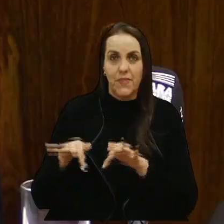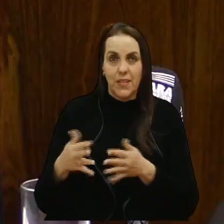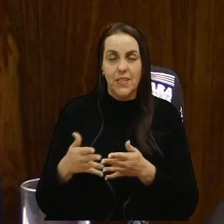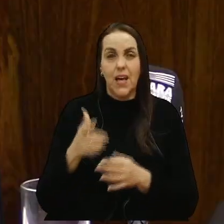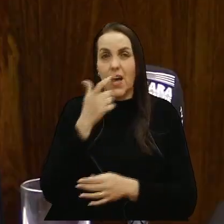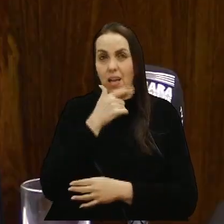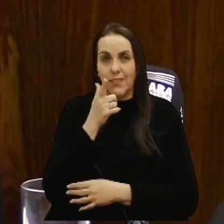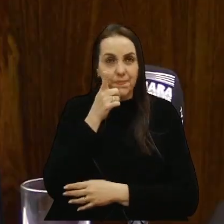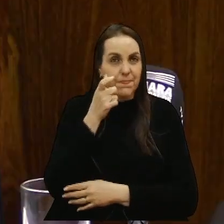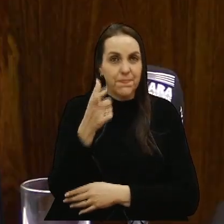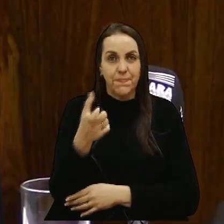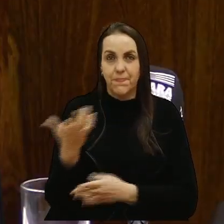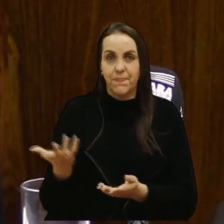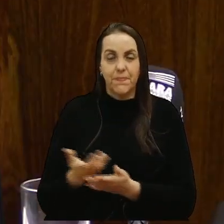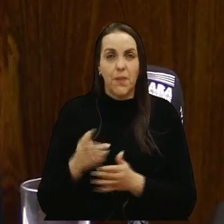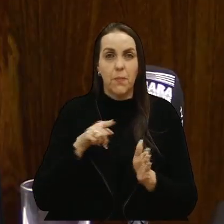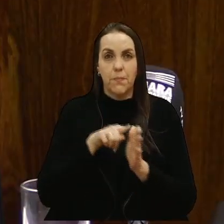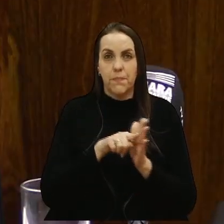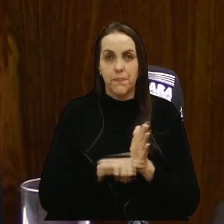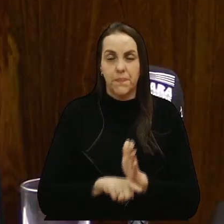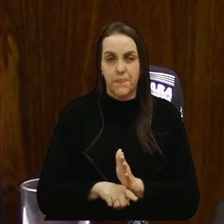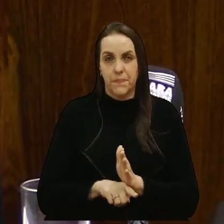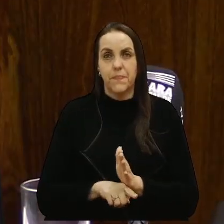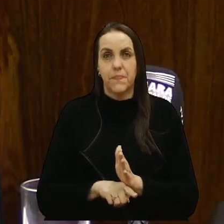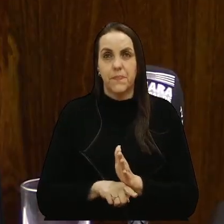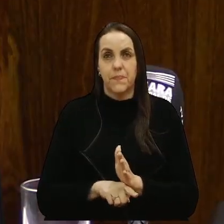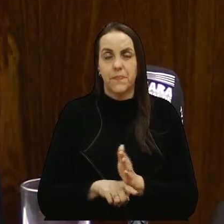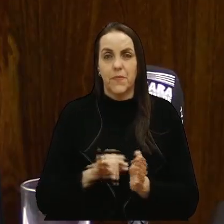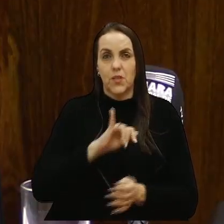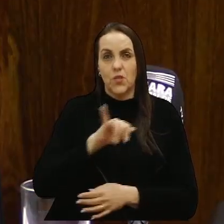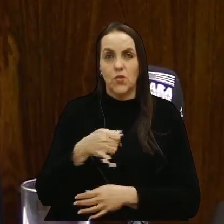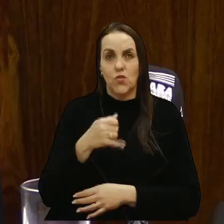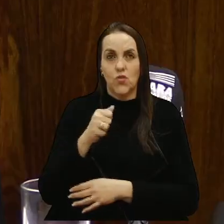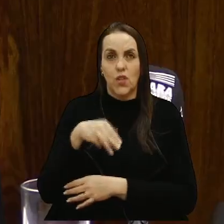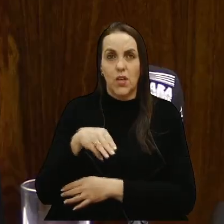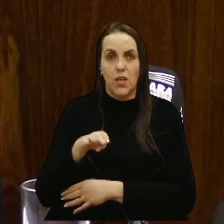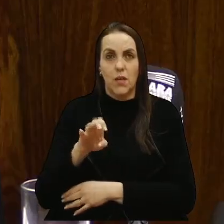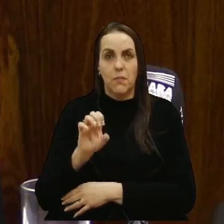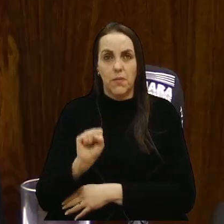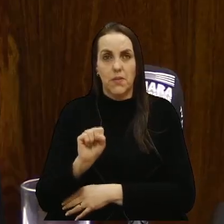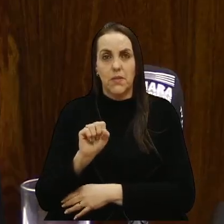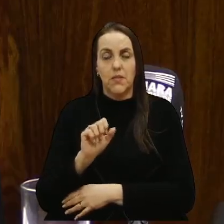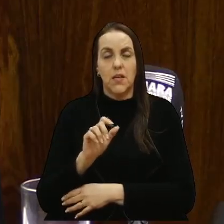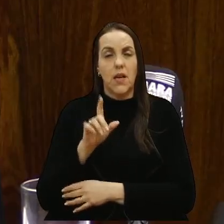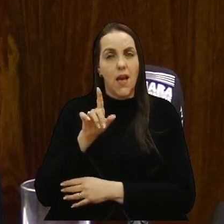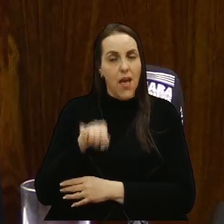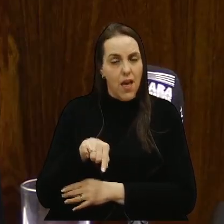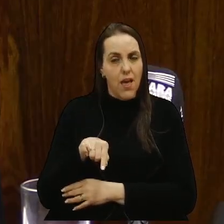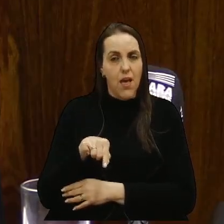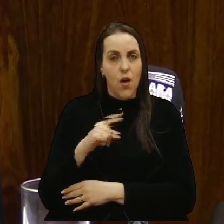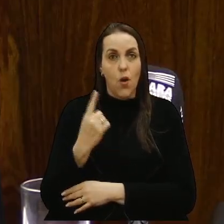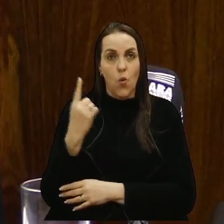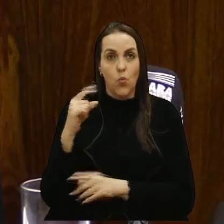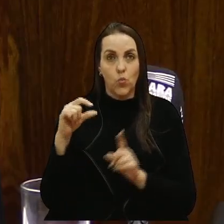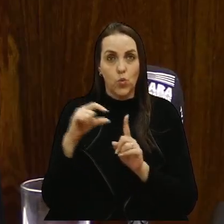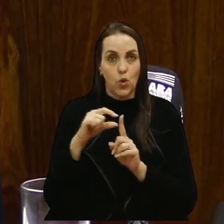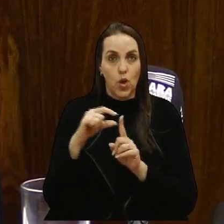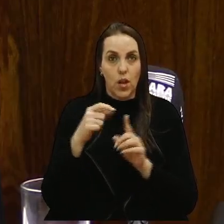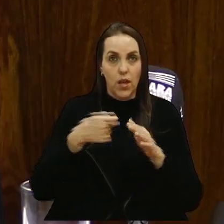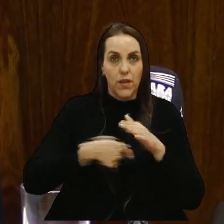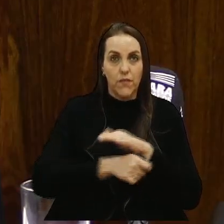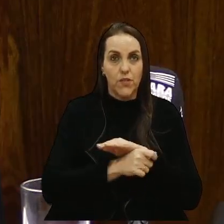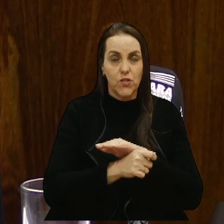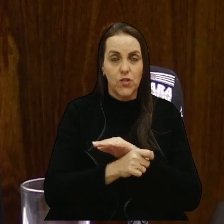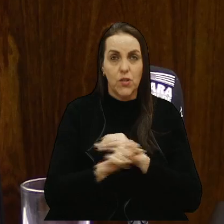muito interessante, que é uma pesquisa do James Hegnan, que fala que a cada $1 investido na